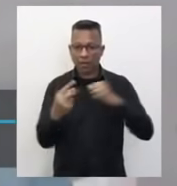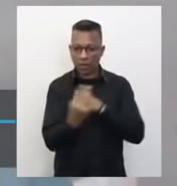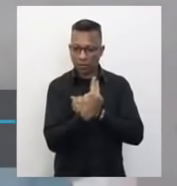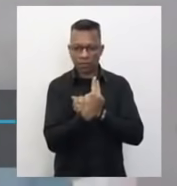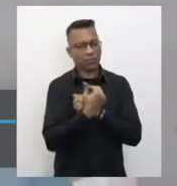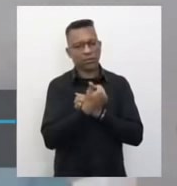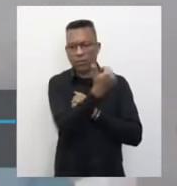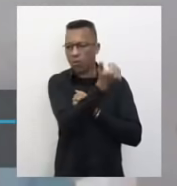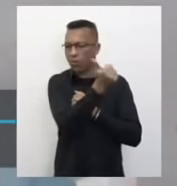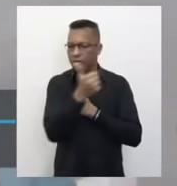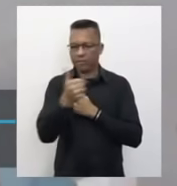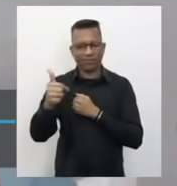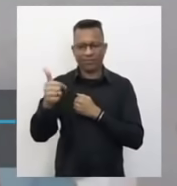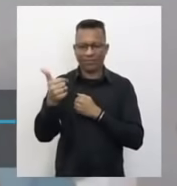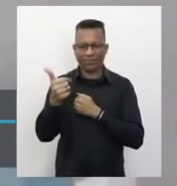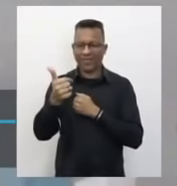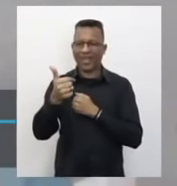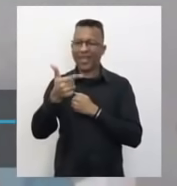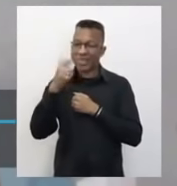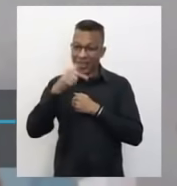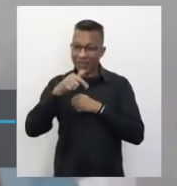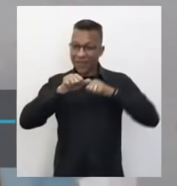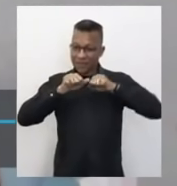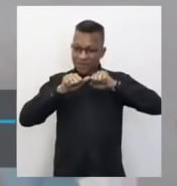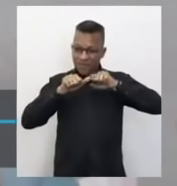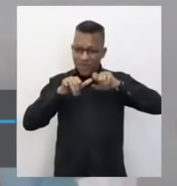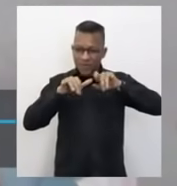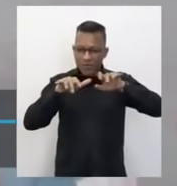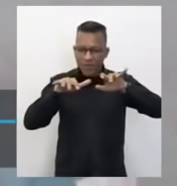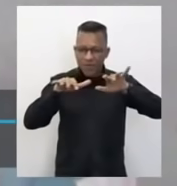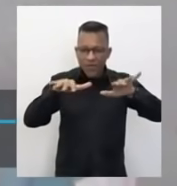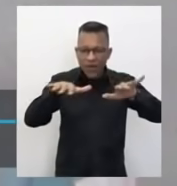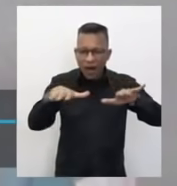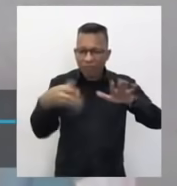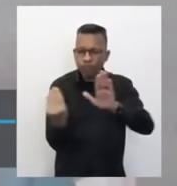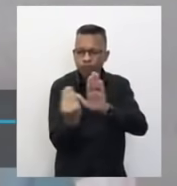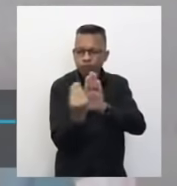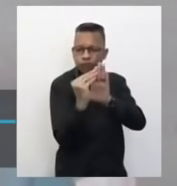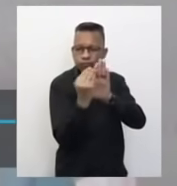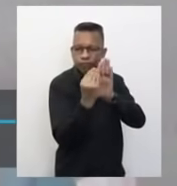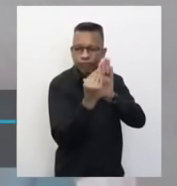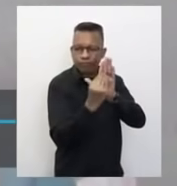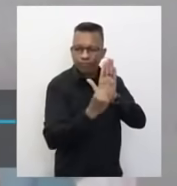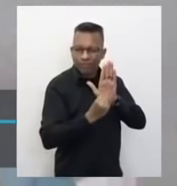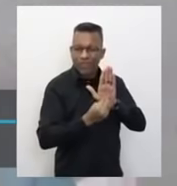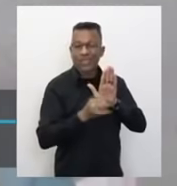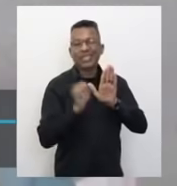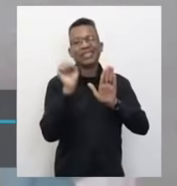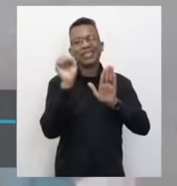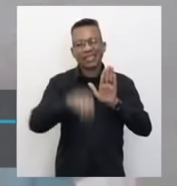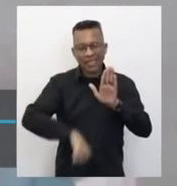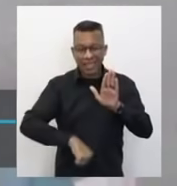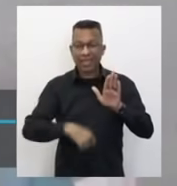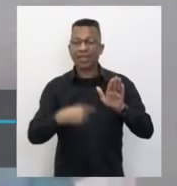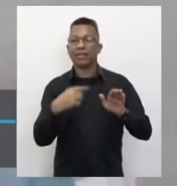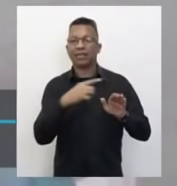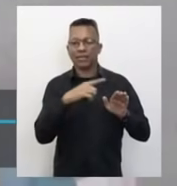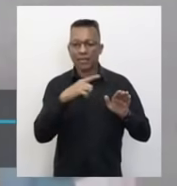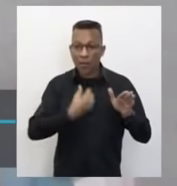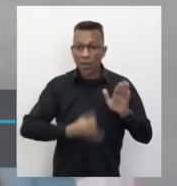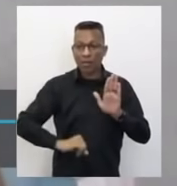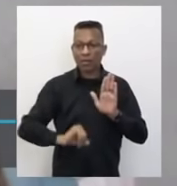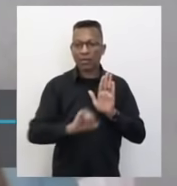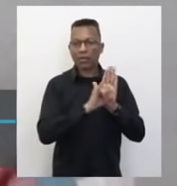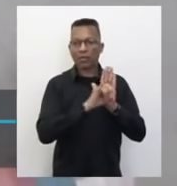protegidas por uma tela. Elas estão, tudo que elas colocam lá, elas têm sim um número atrelado a elas.